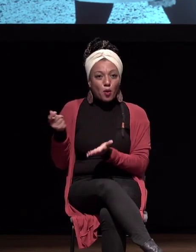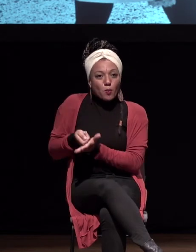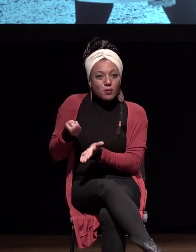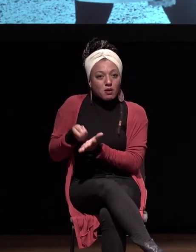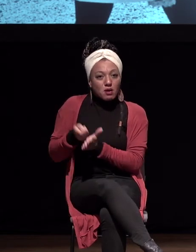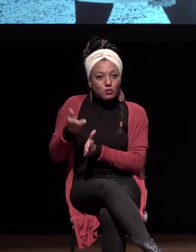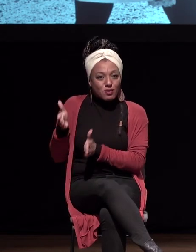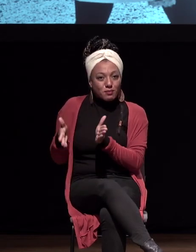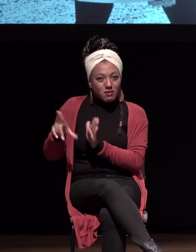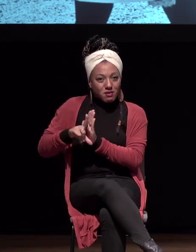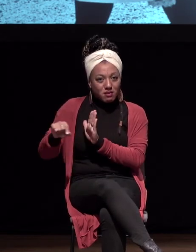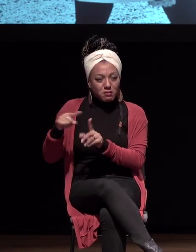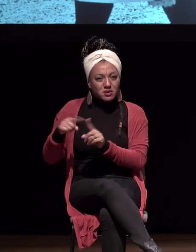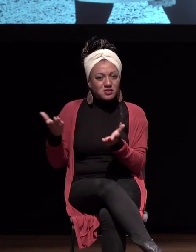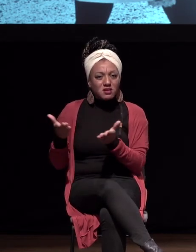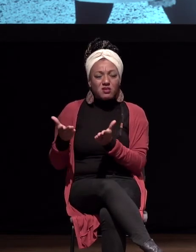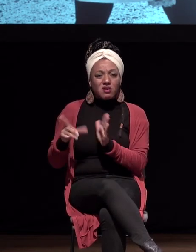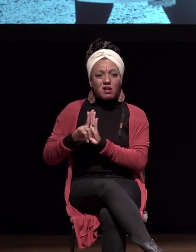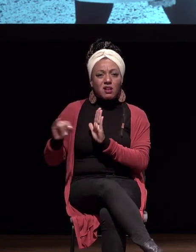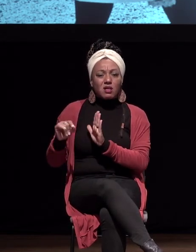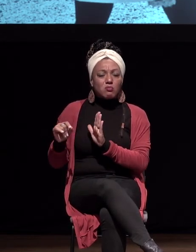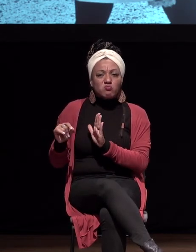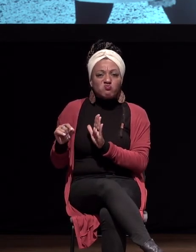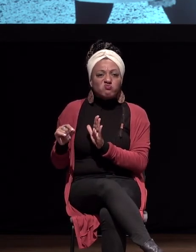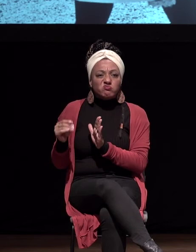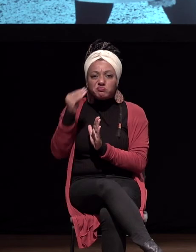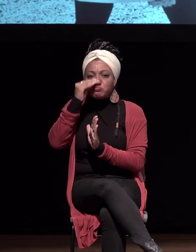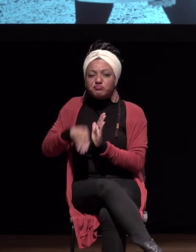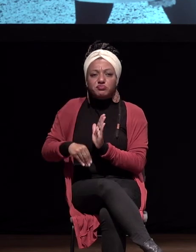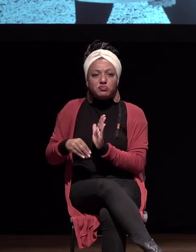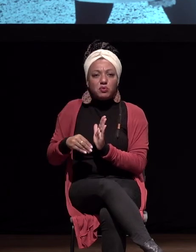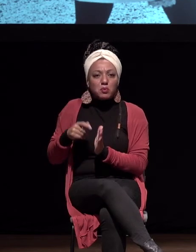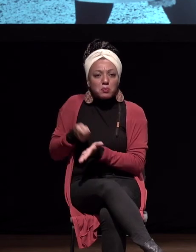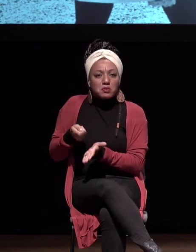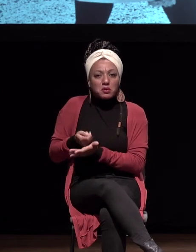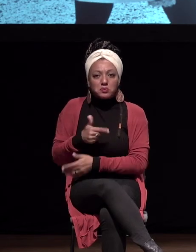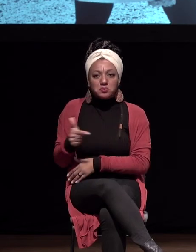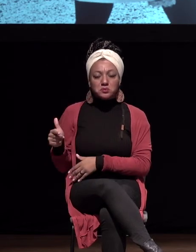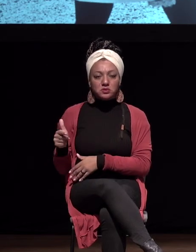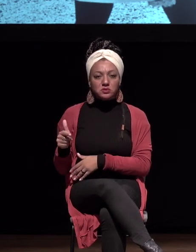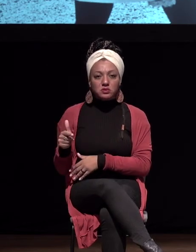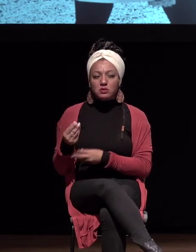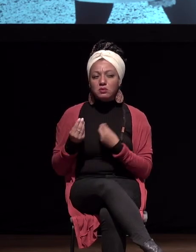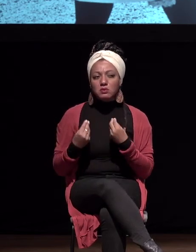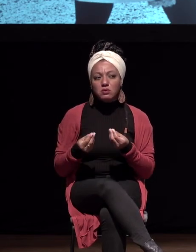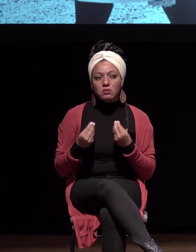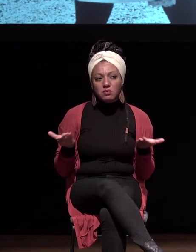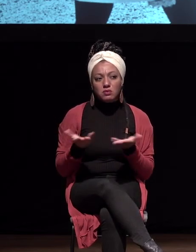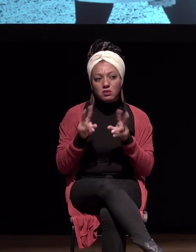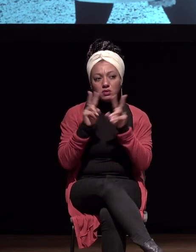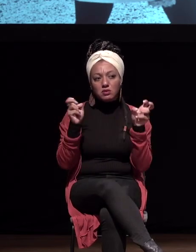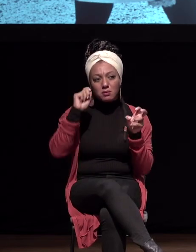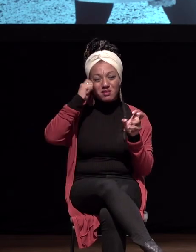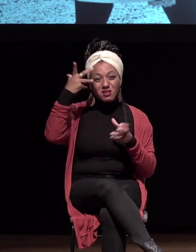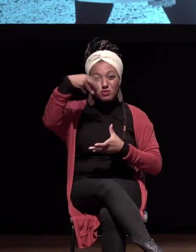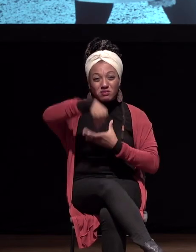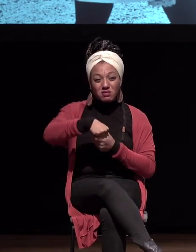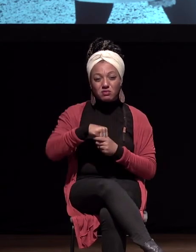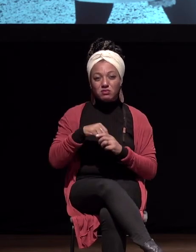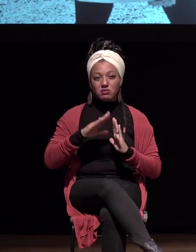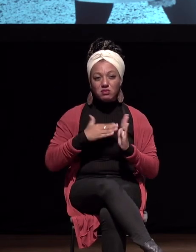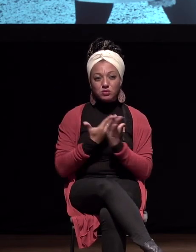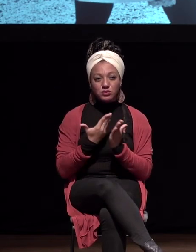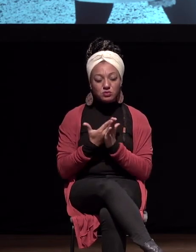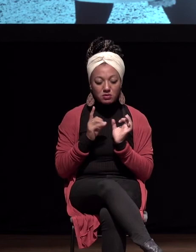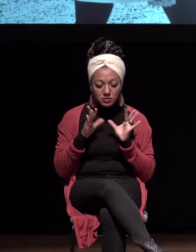obrigatoriedade, como trabalhar, né? Pensando nessa perspectiva de trabalhar esses territórios negros dentro da escola